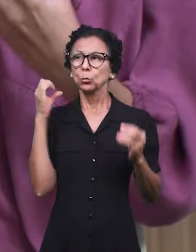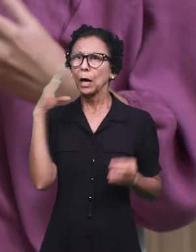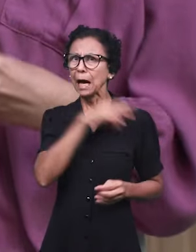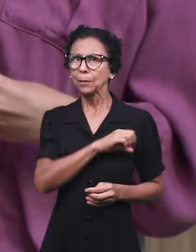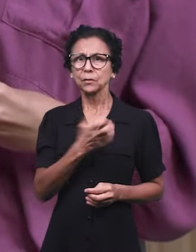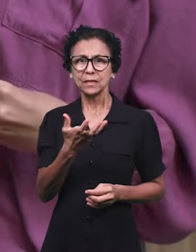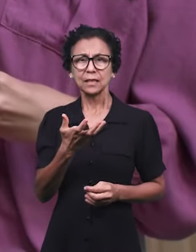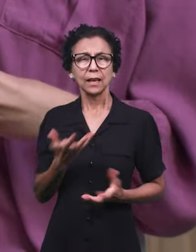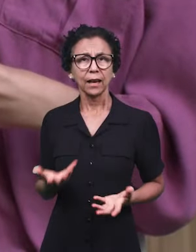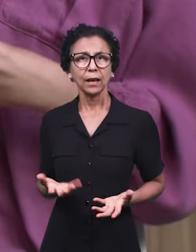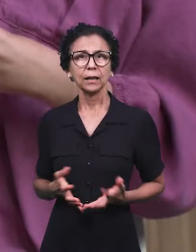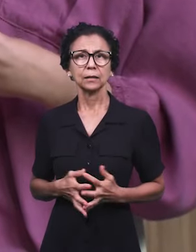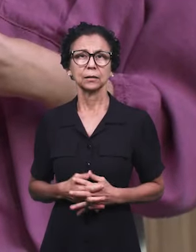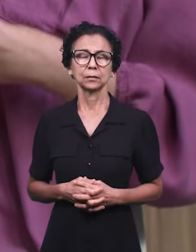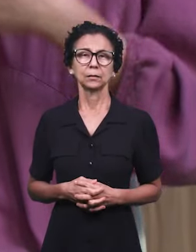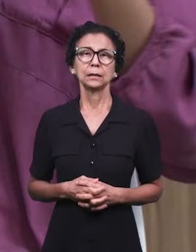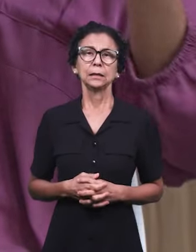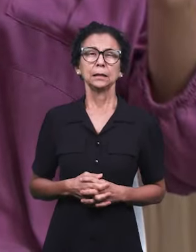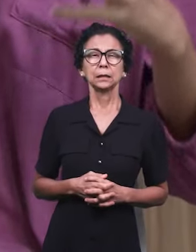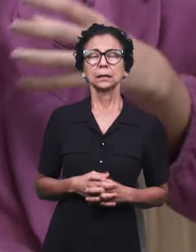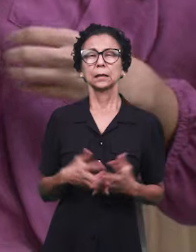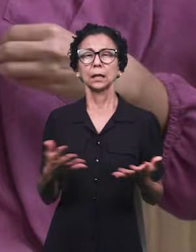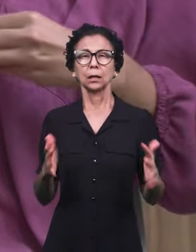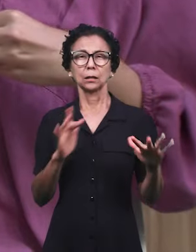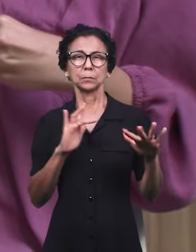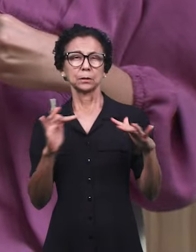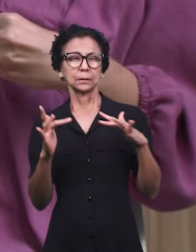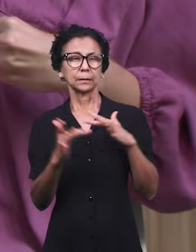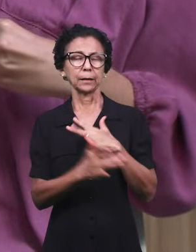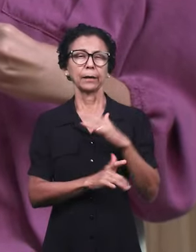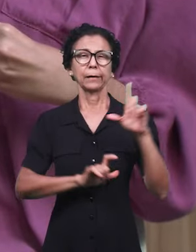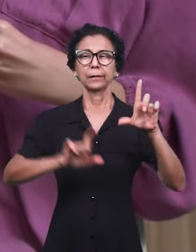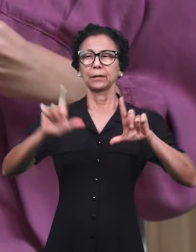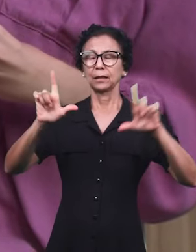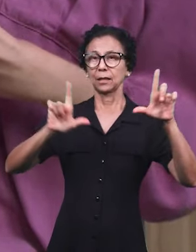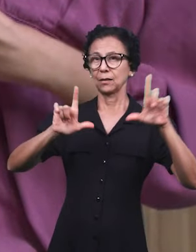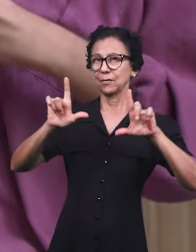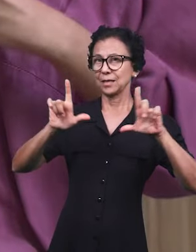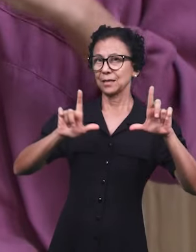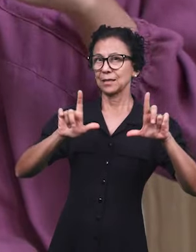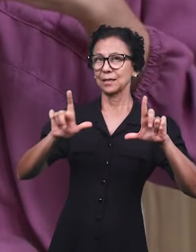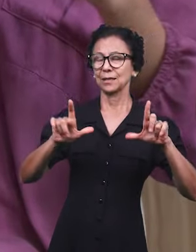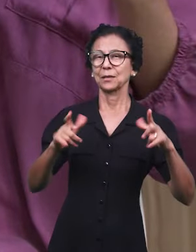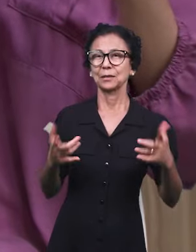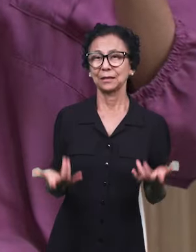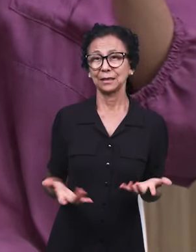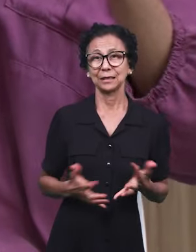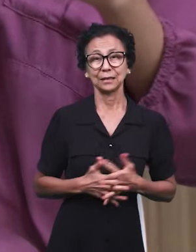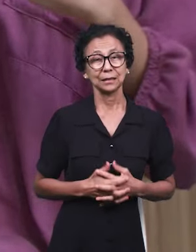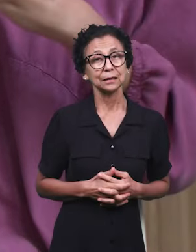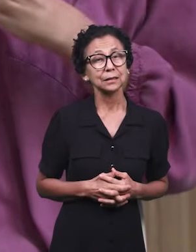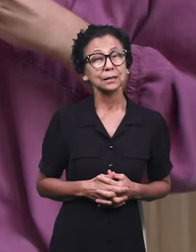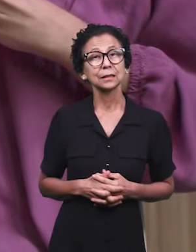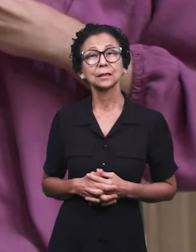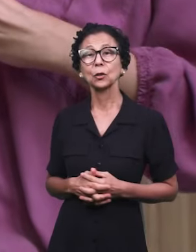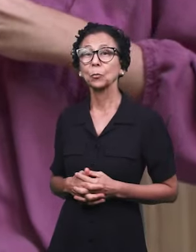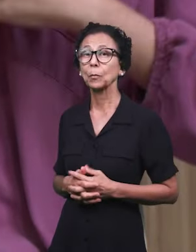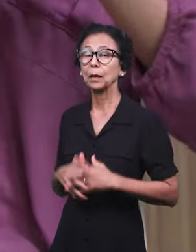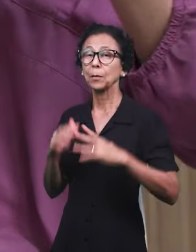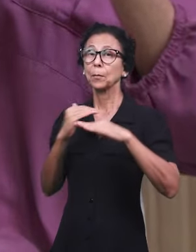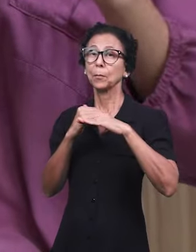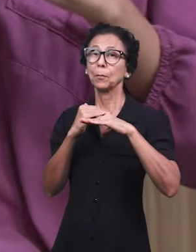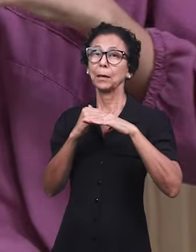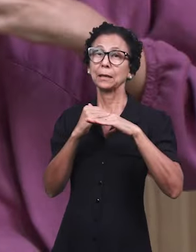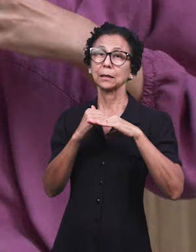tudo muito rapidamente. E o acesso às mídias sociais, à televisão, né, faz com que a gente tenha contato a informações, né,